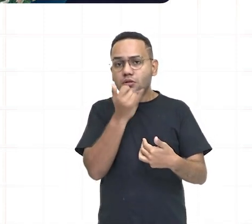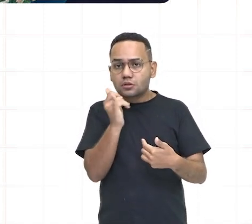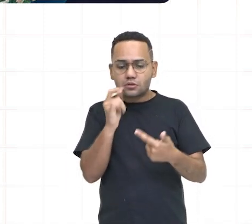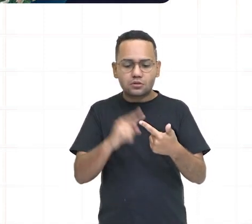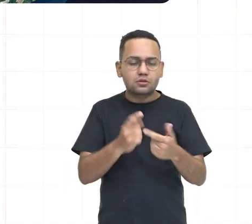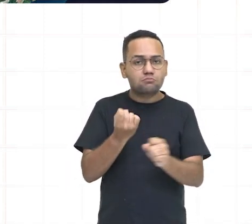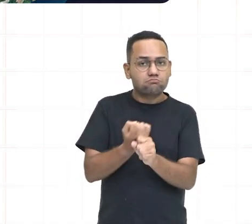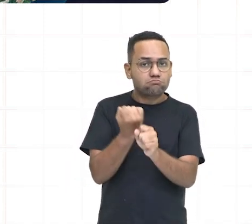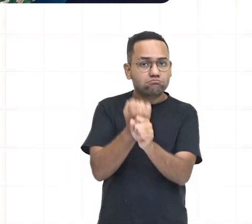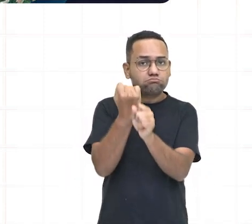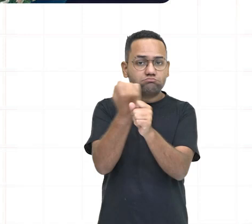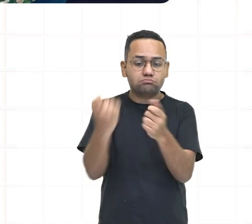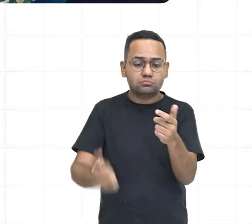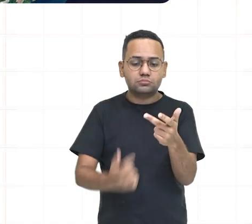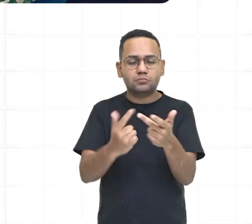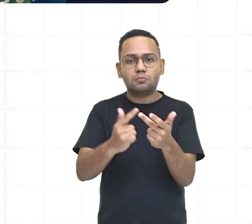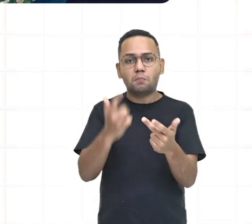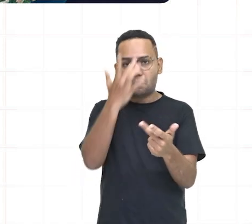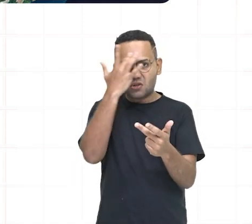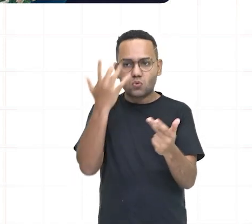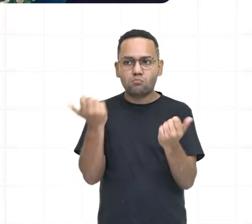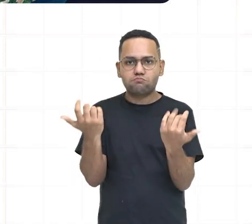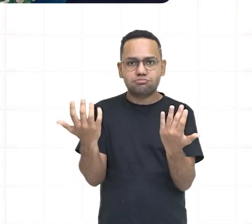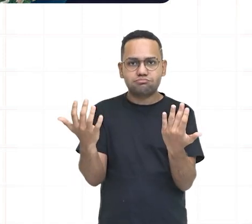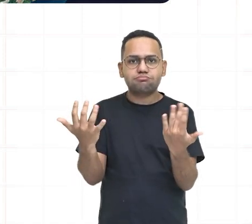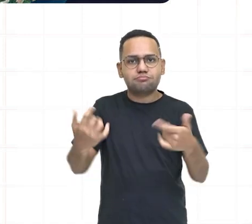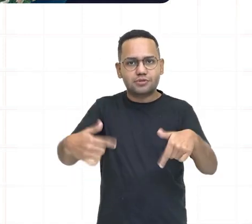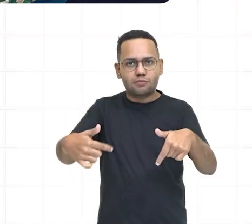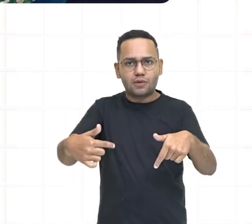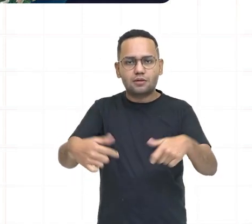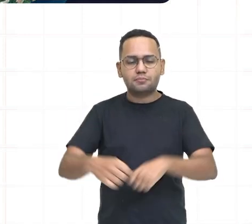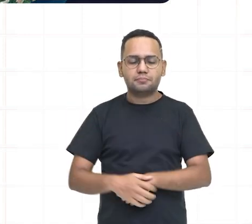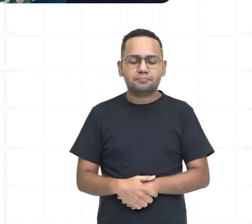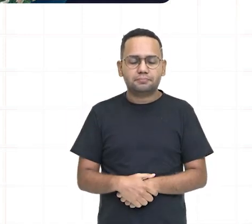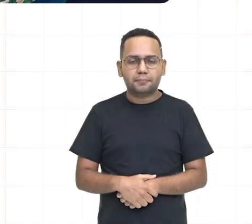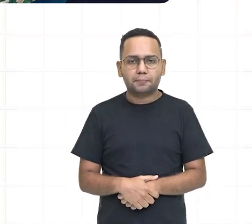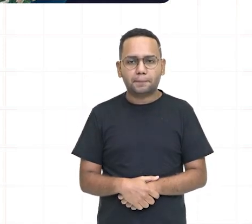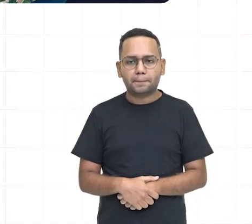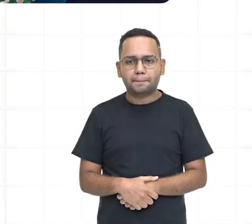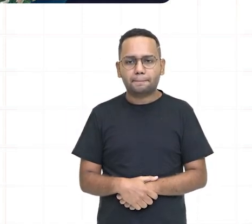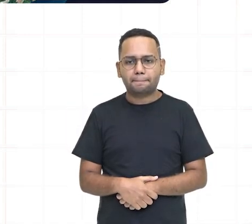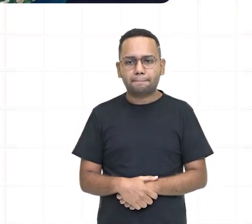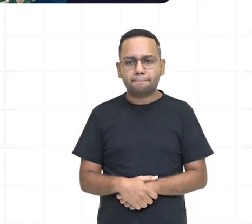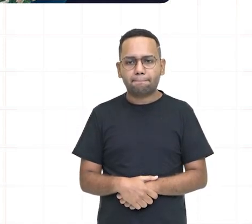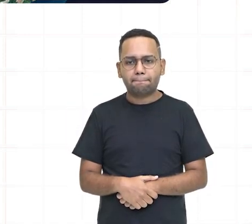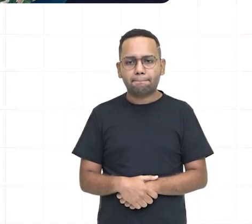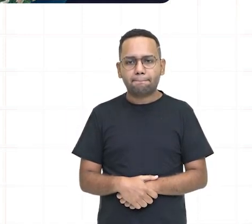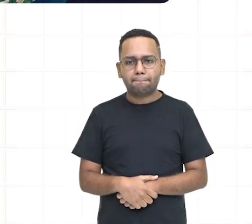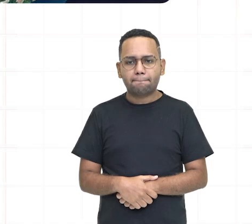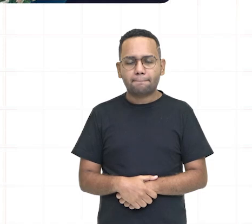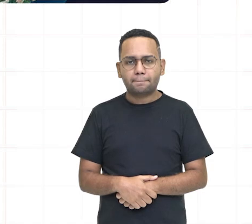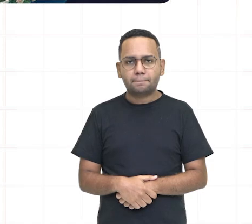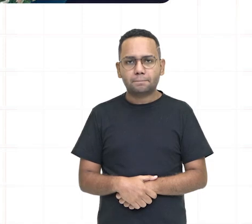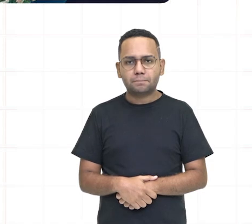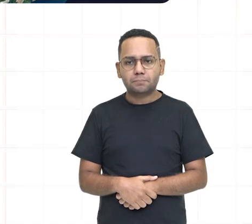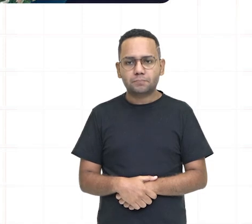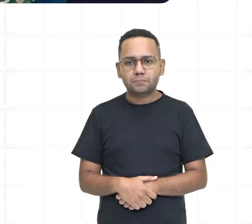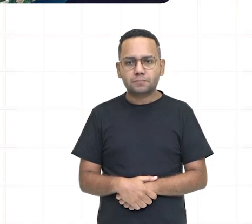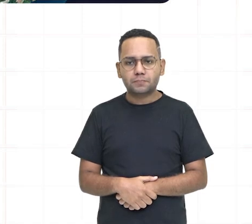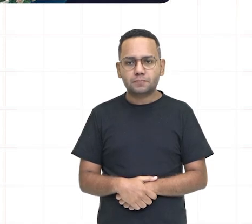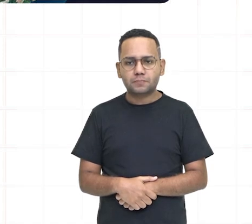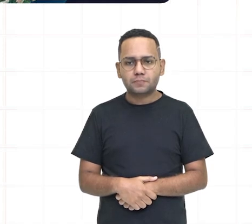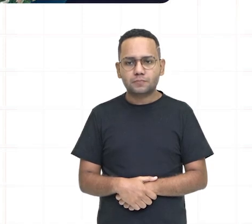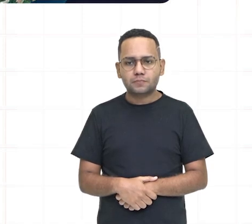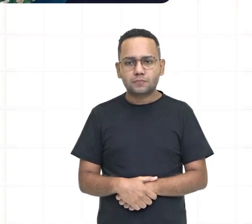instalações, também a mão de obra ali próxima, né, para trabalhar. Porque senão, se a indústria fosse